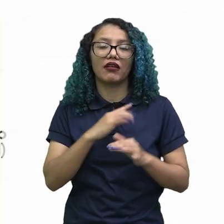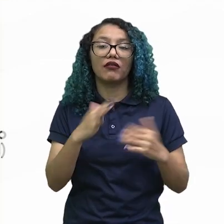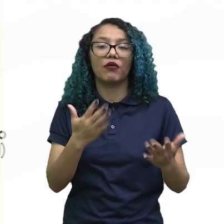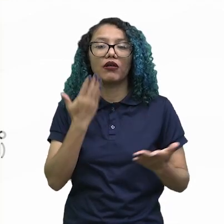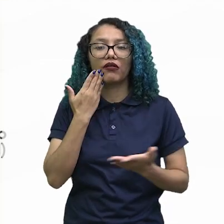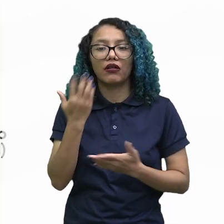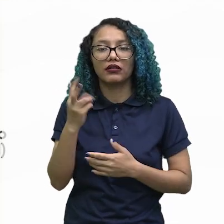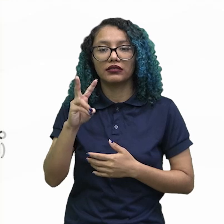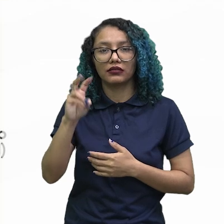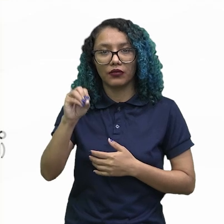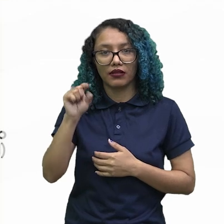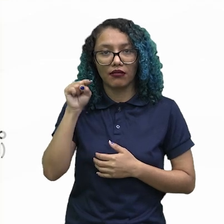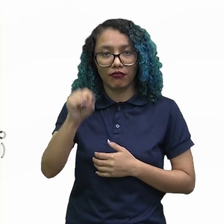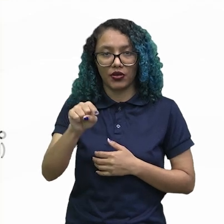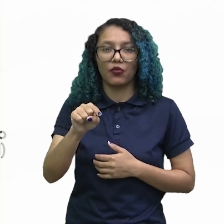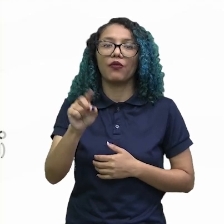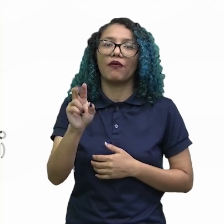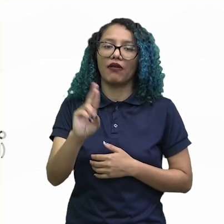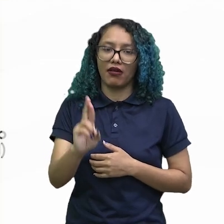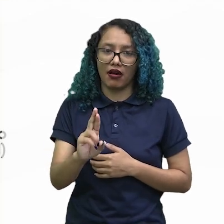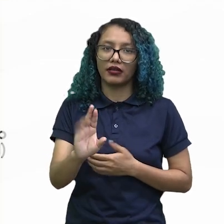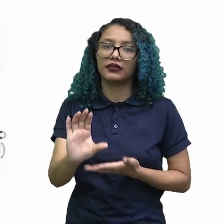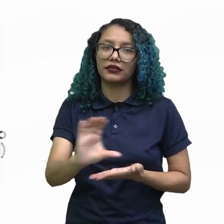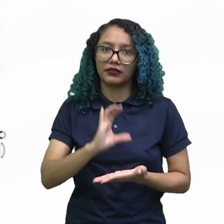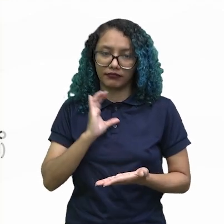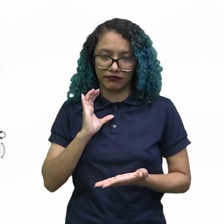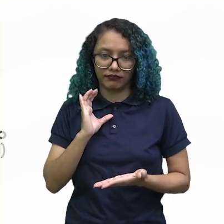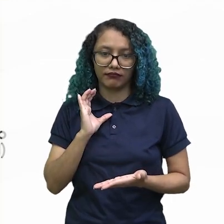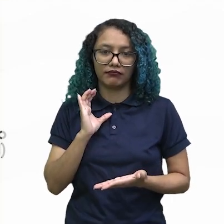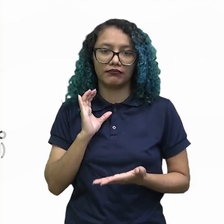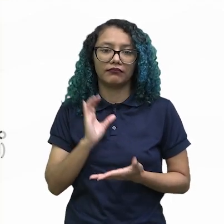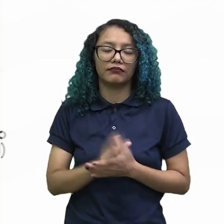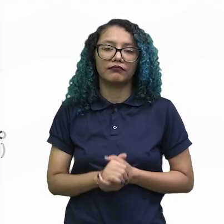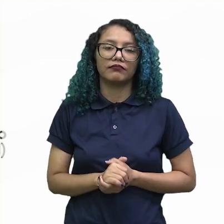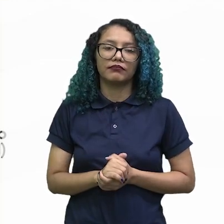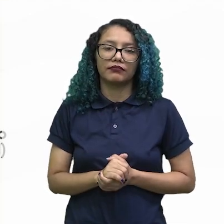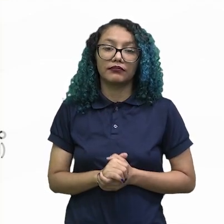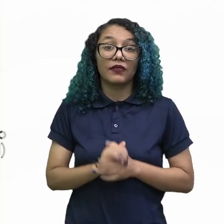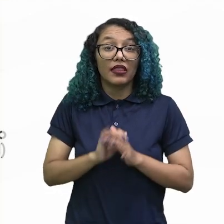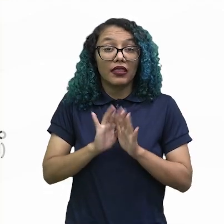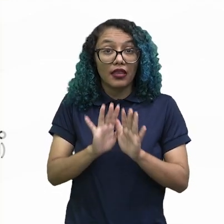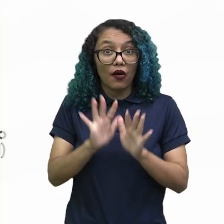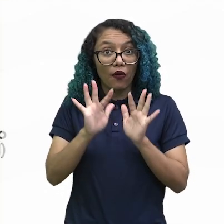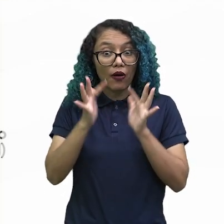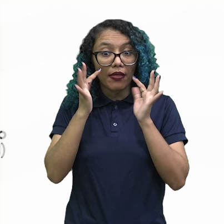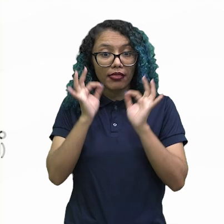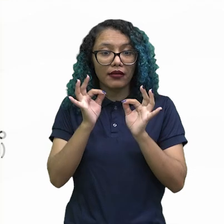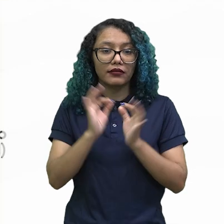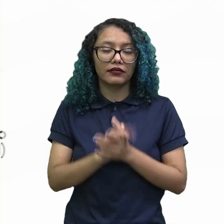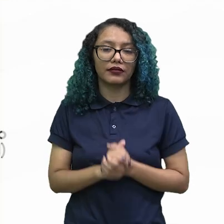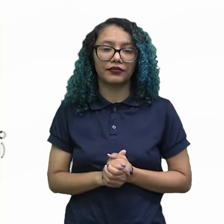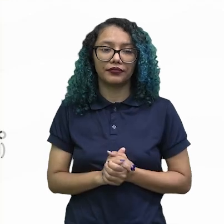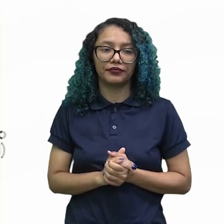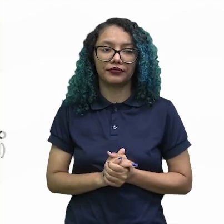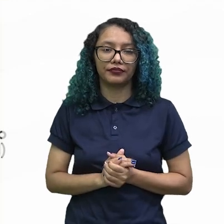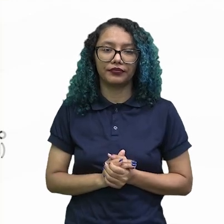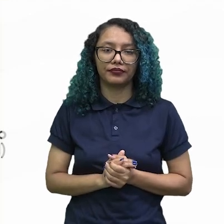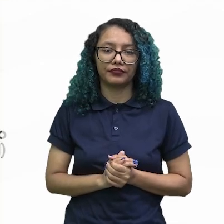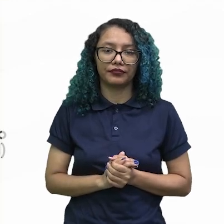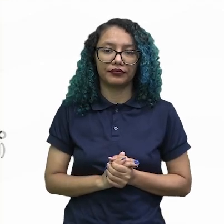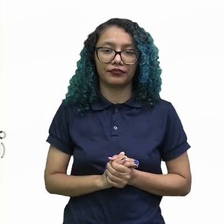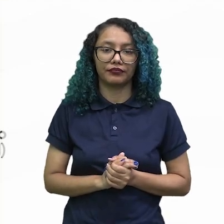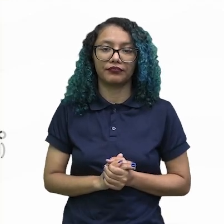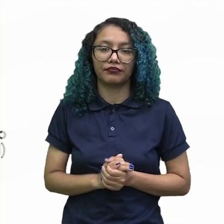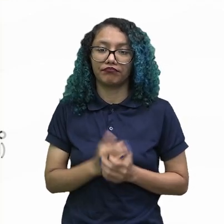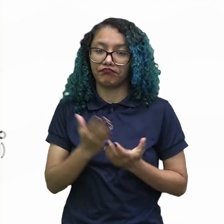R$ 50 mil. Beleza, pessoal? Então, reparem que nós temos aí esses valores